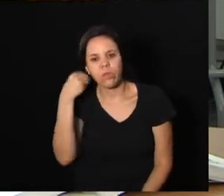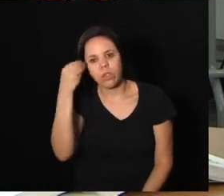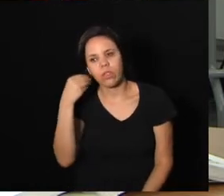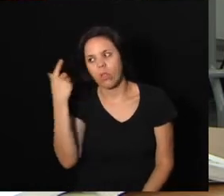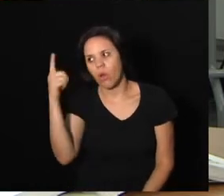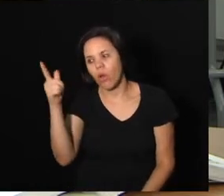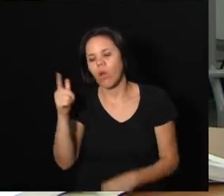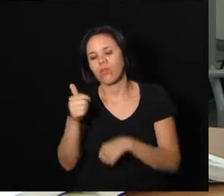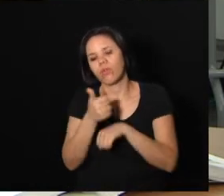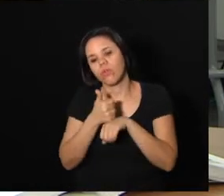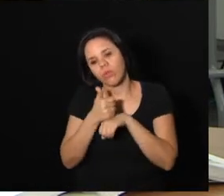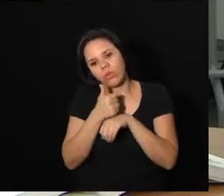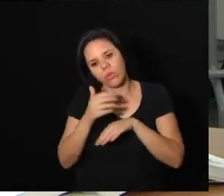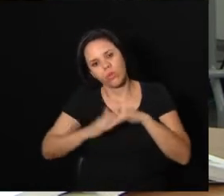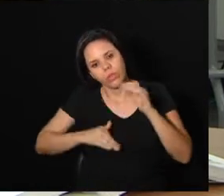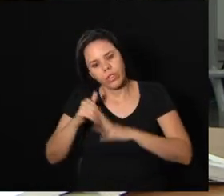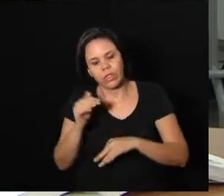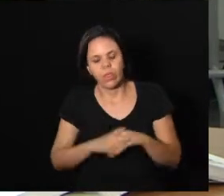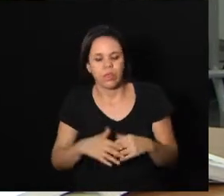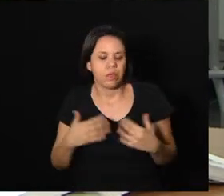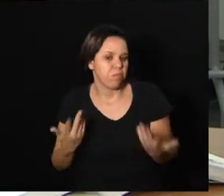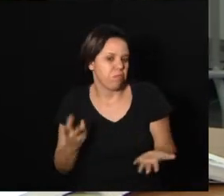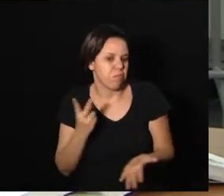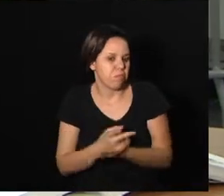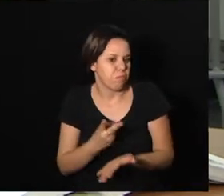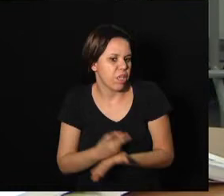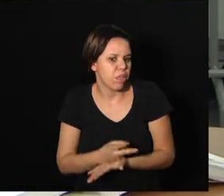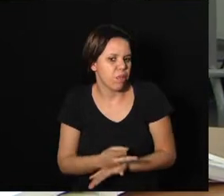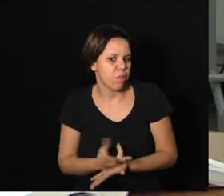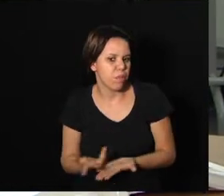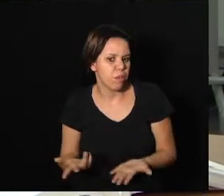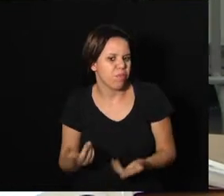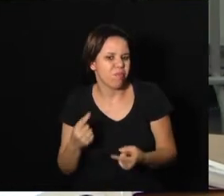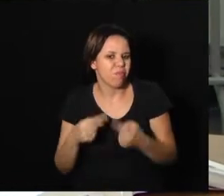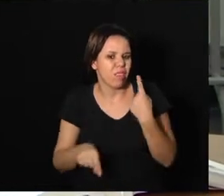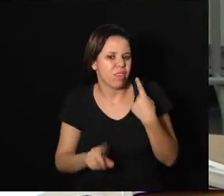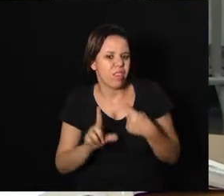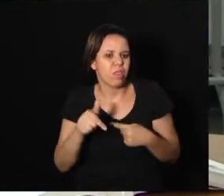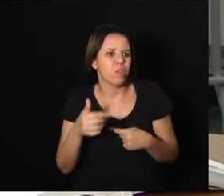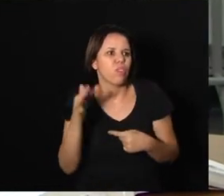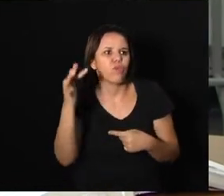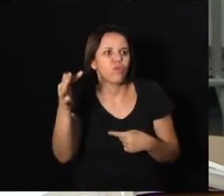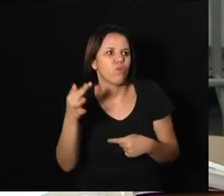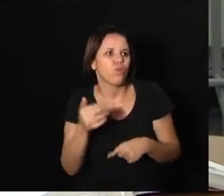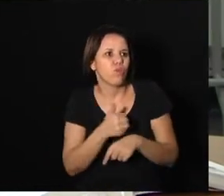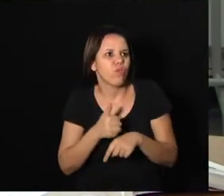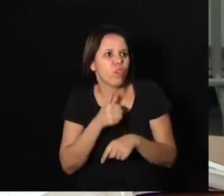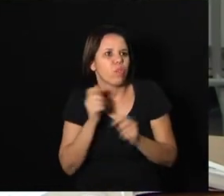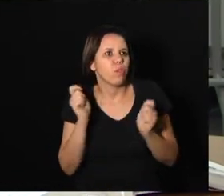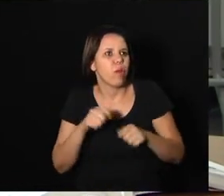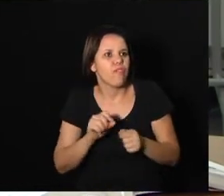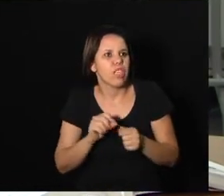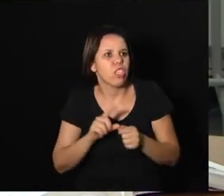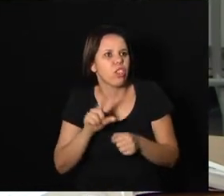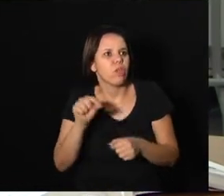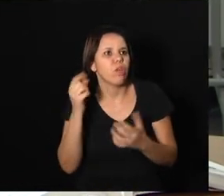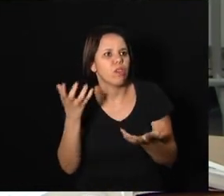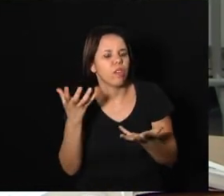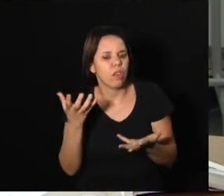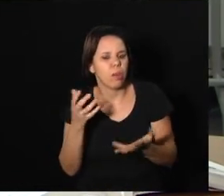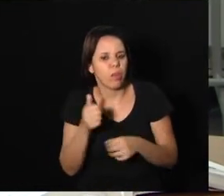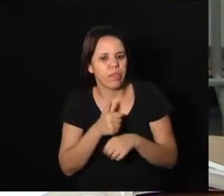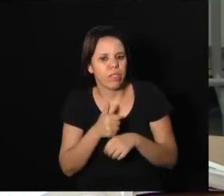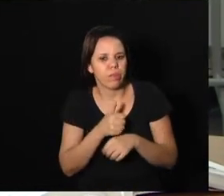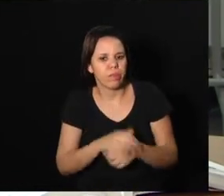outros profissionais. E se mesmo assim não dá certo, o que o estudante tem que fazer para realmente ele escolher a profissão?